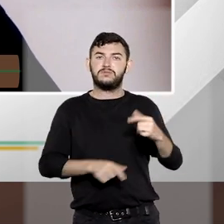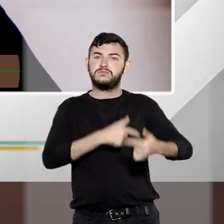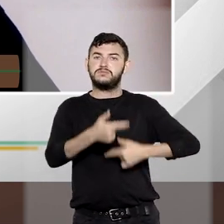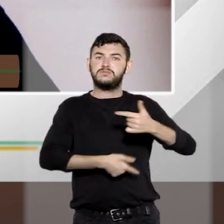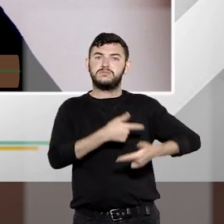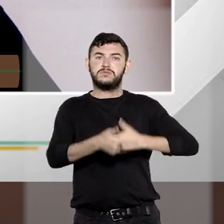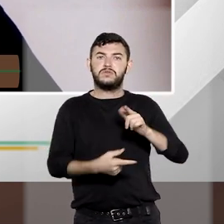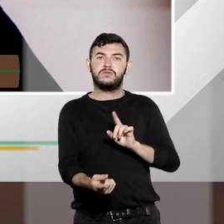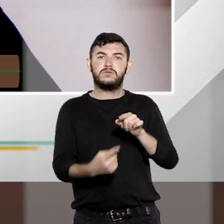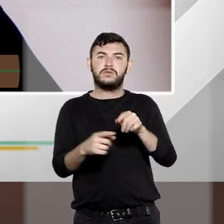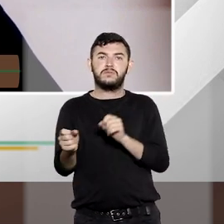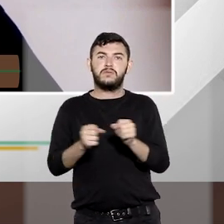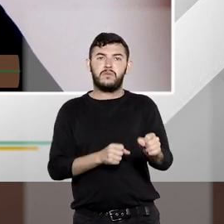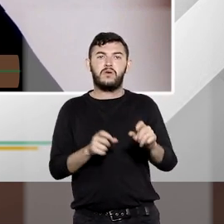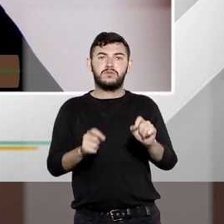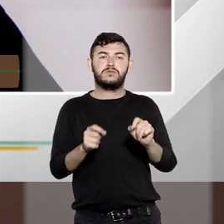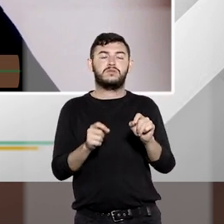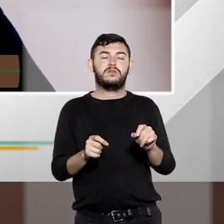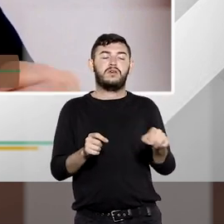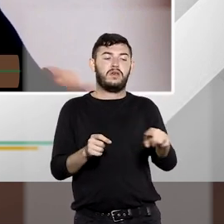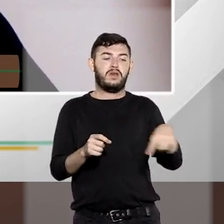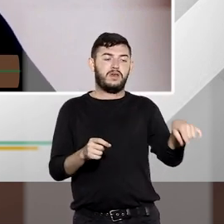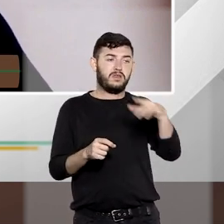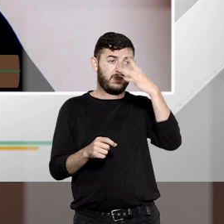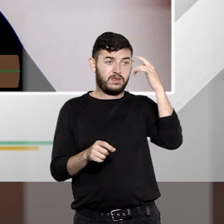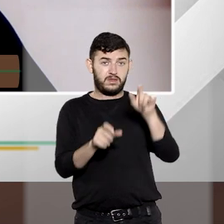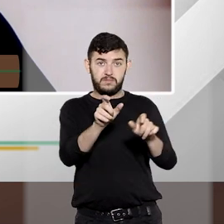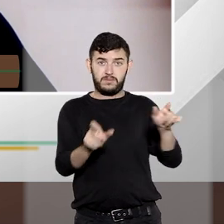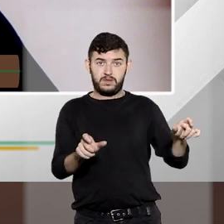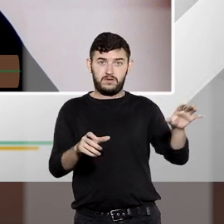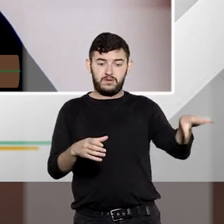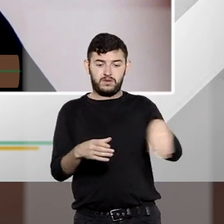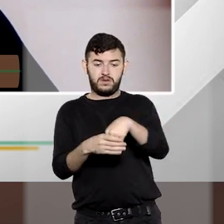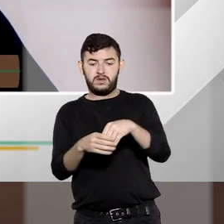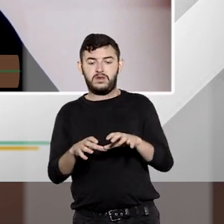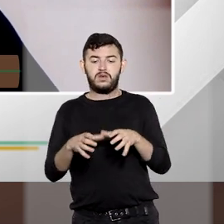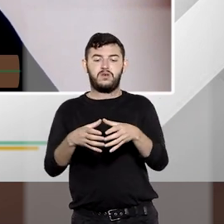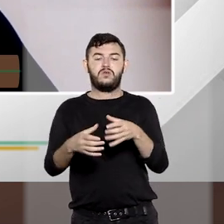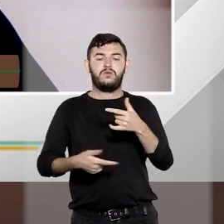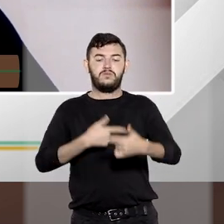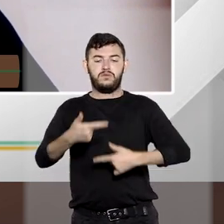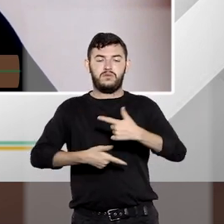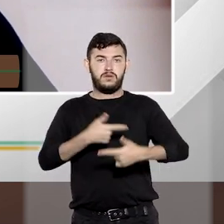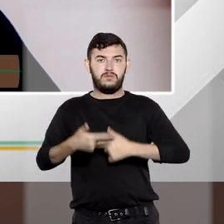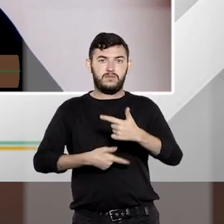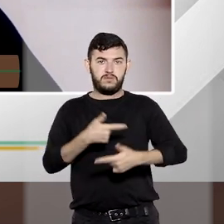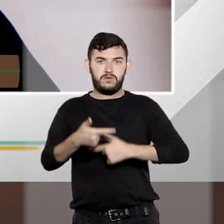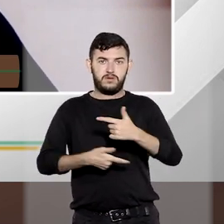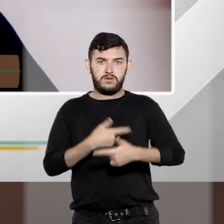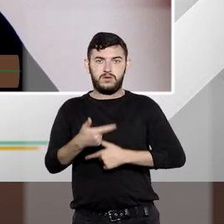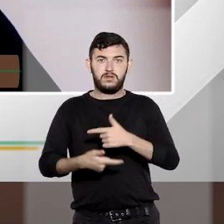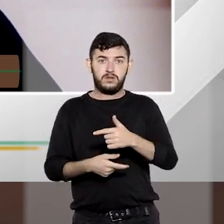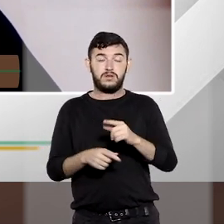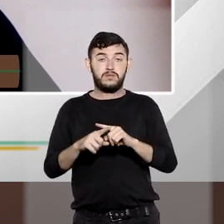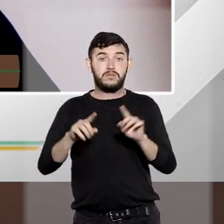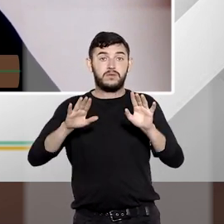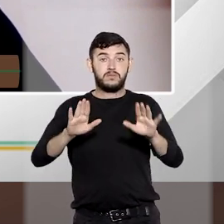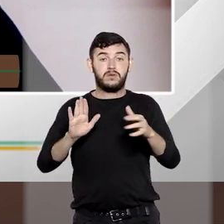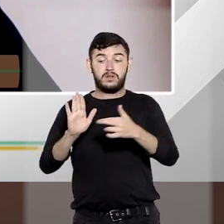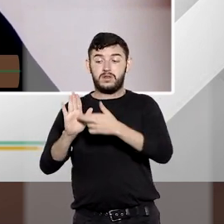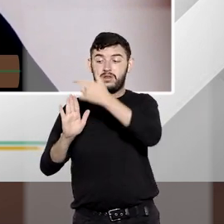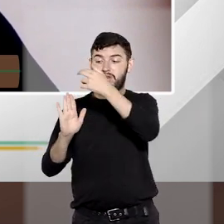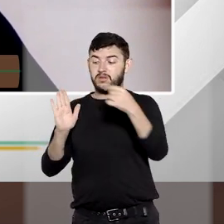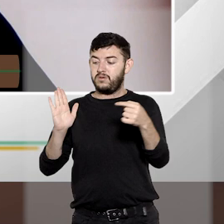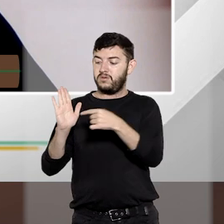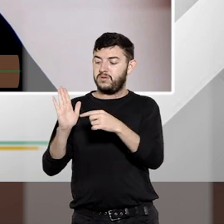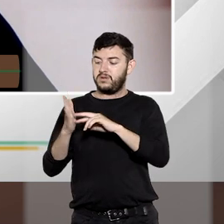então integrarem algumas atividades dentro do setor. Então, veja bem, essa resolução, ela é